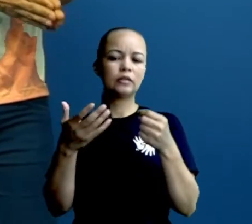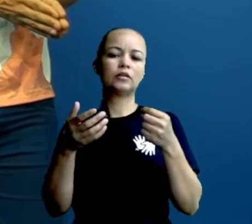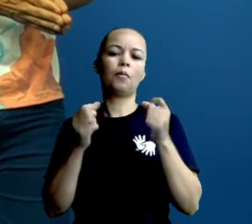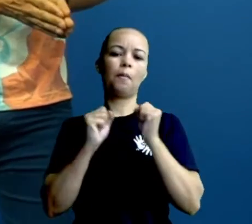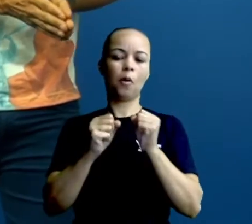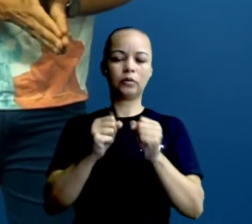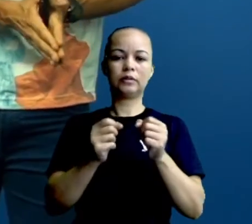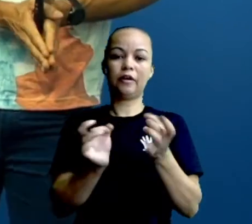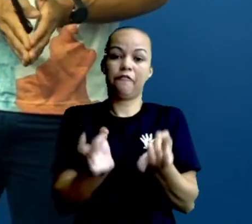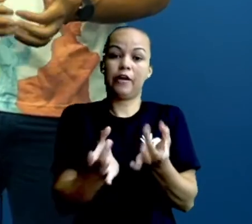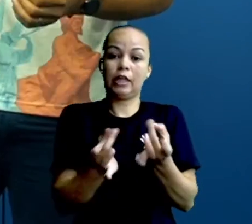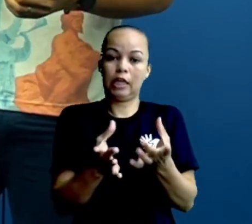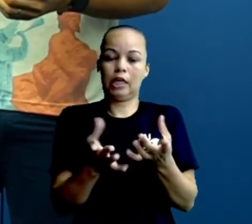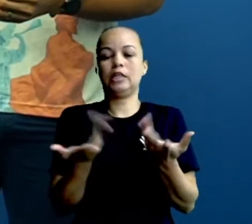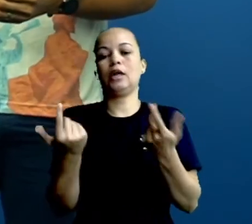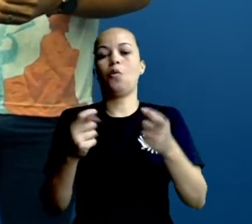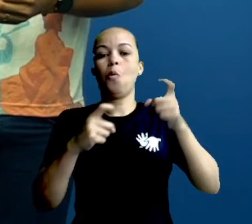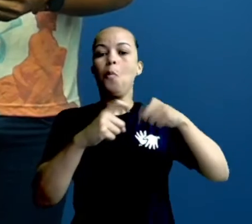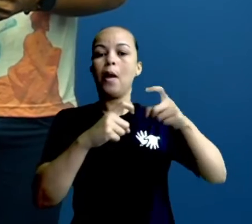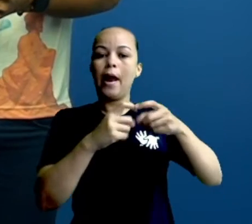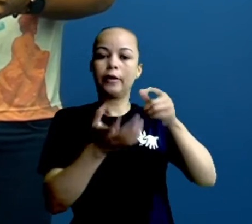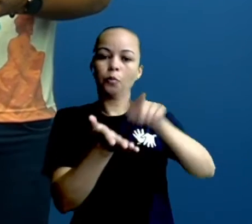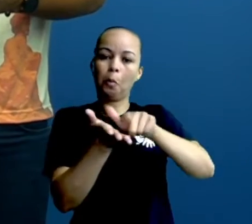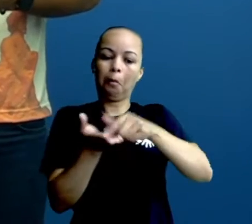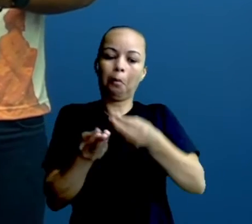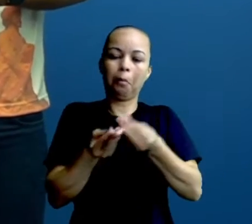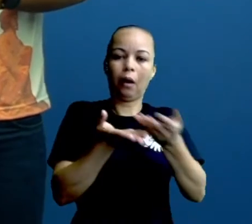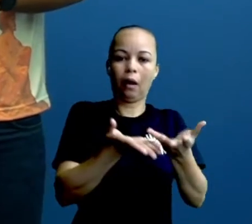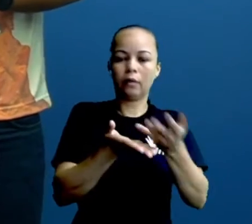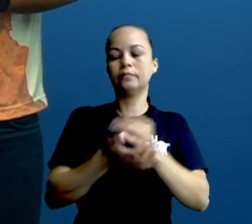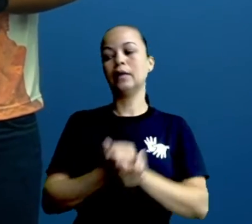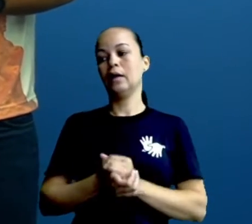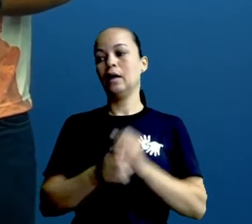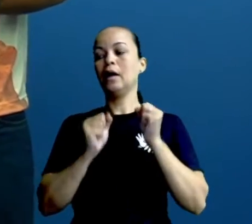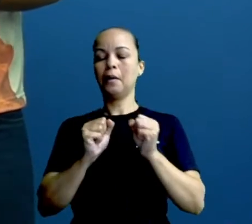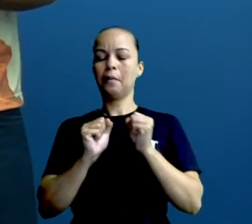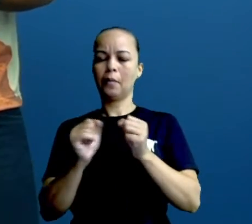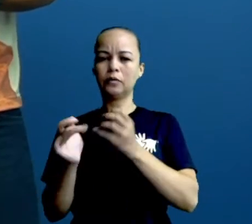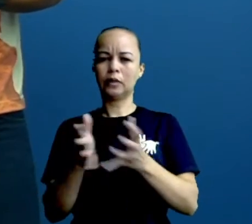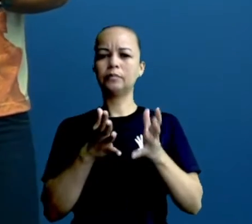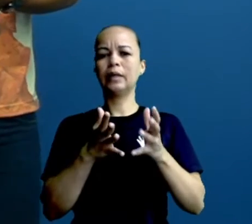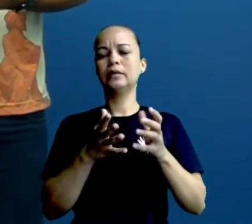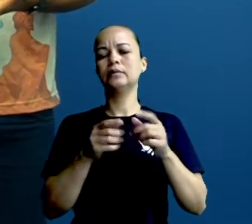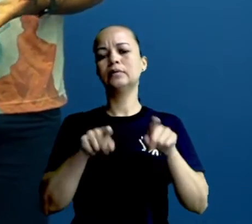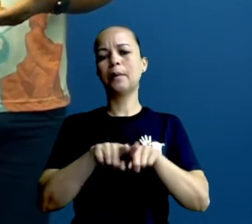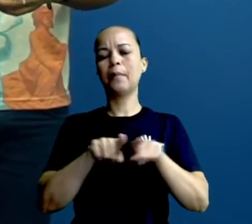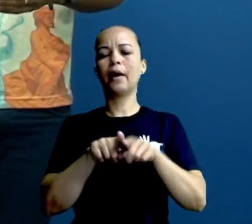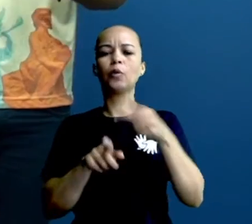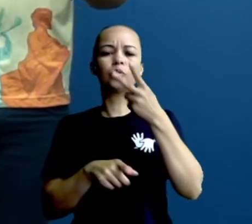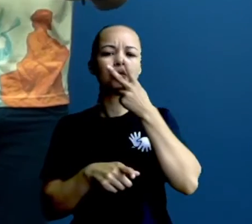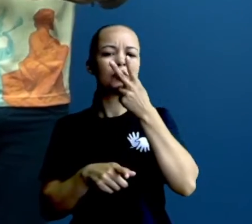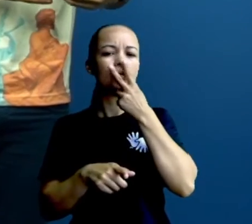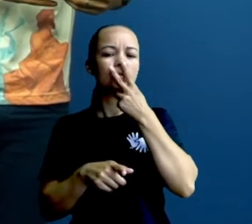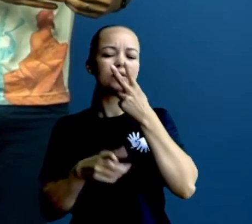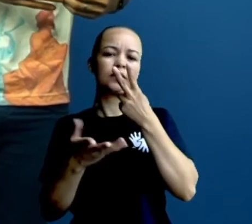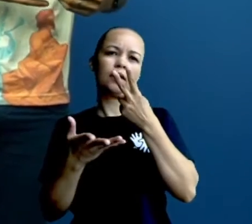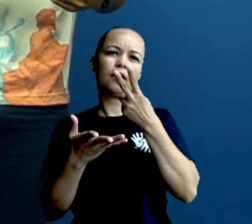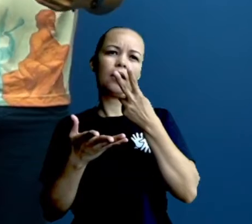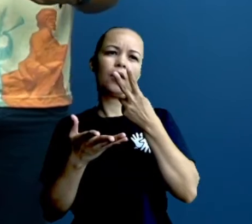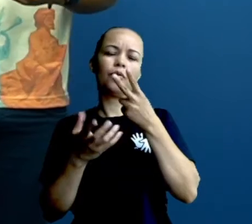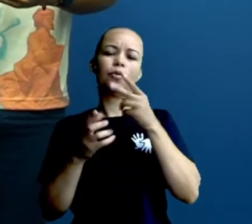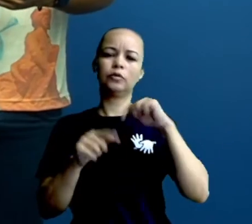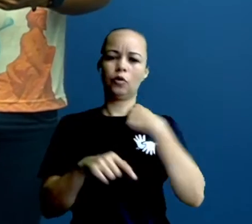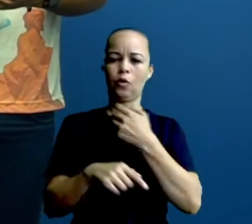de um médico, tá certo? E também nós podemos citar como essas drogas lícitas o cigarro, que, como nós